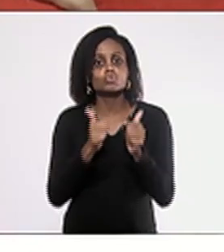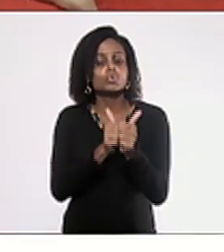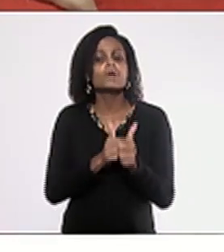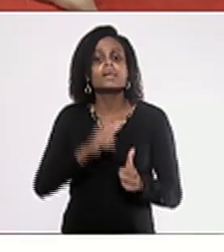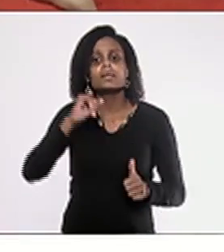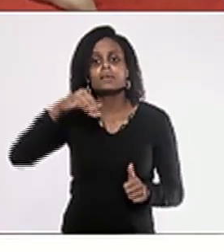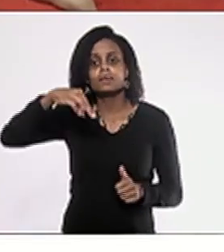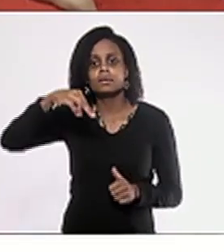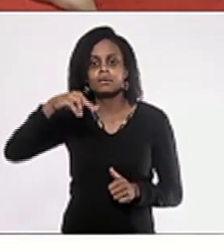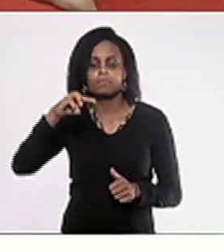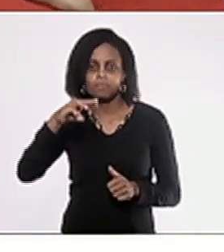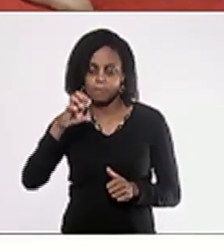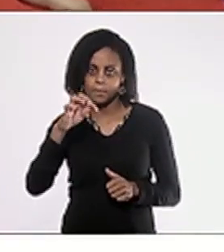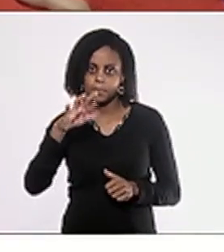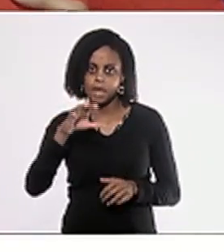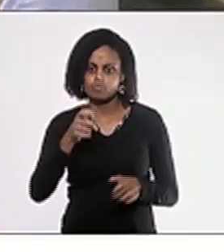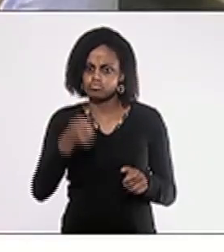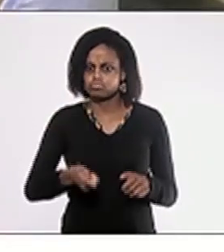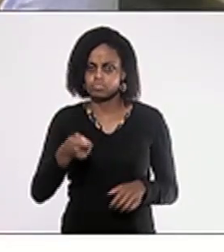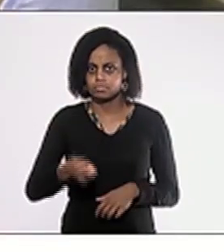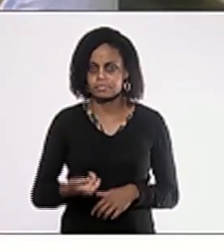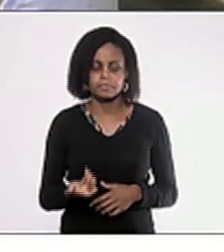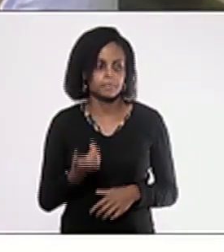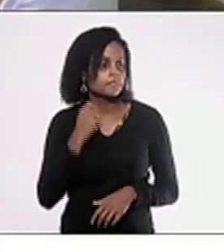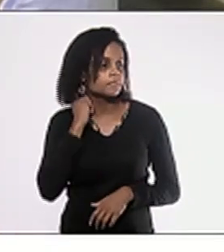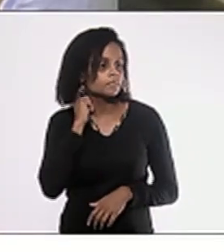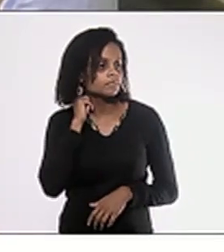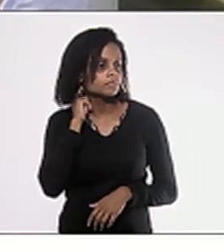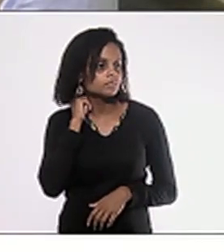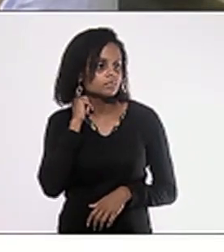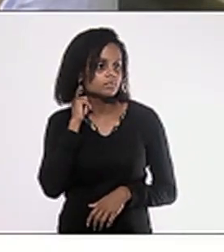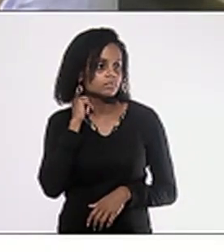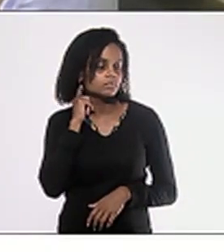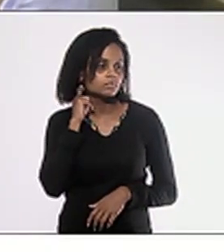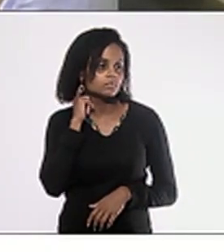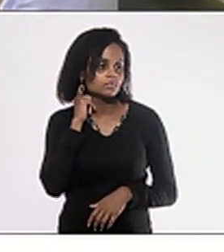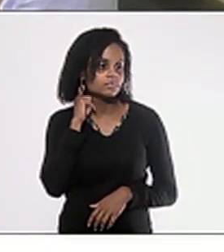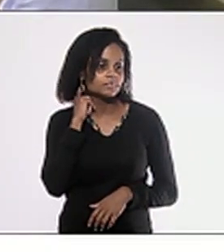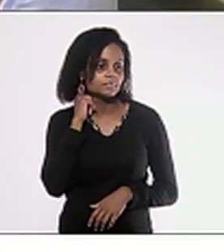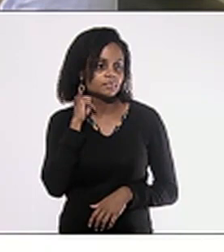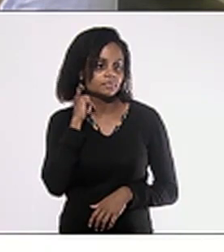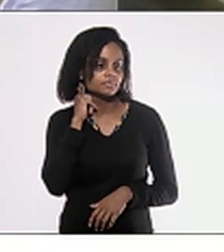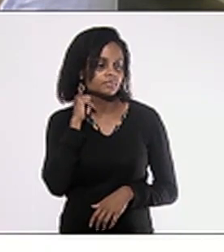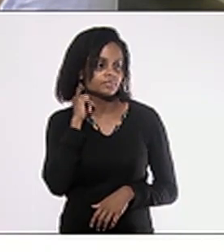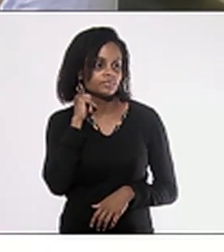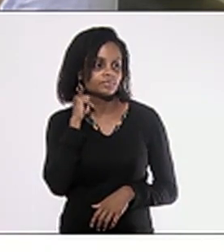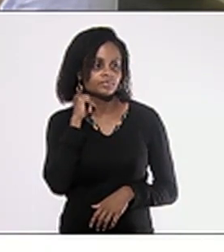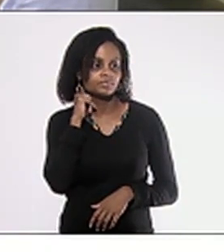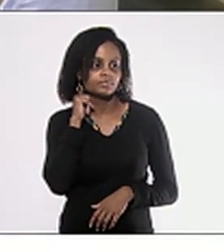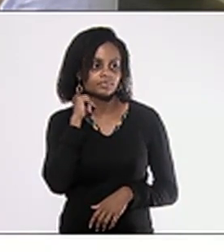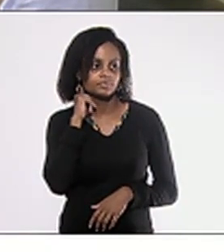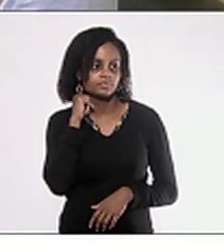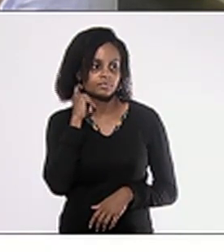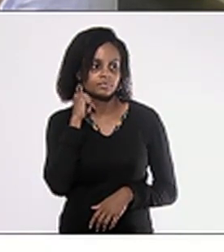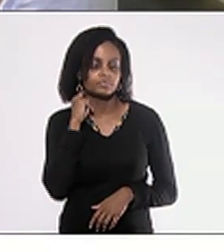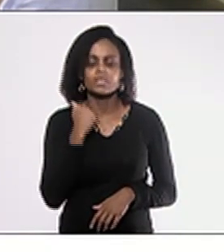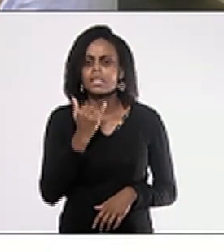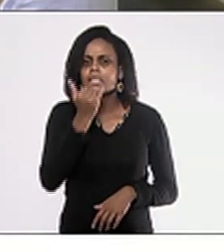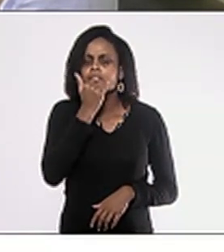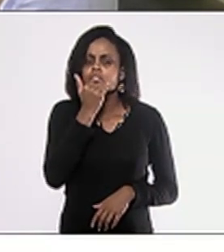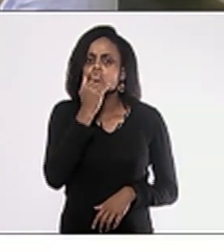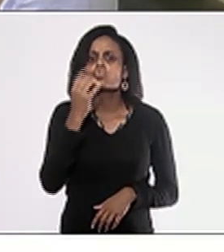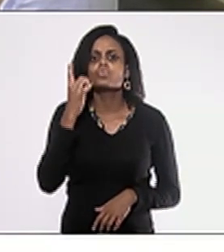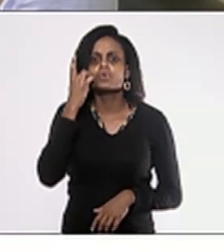Inmetro. E, desculpe, deputado Val, mas dois questionamentos me vêm em mente.